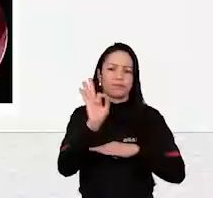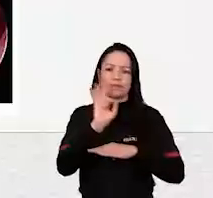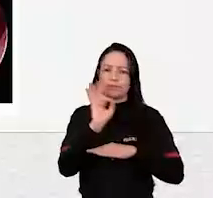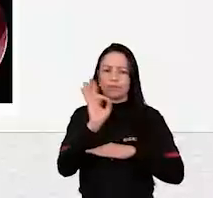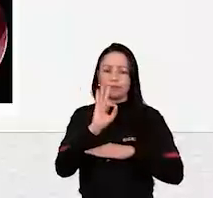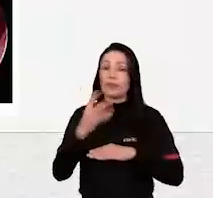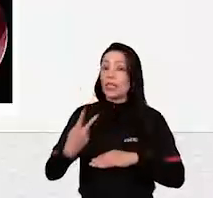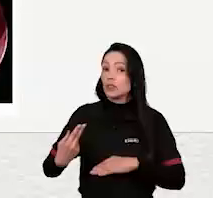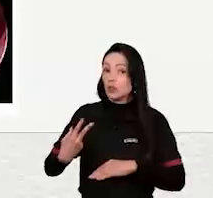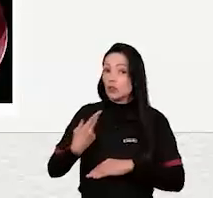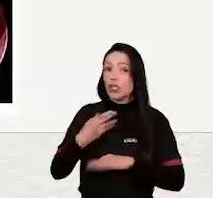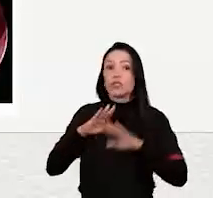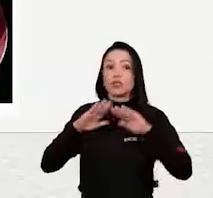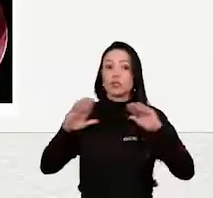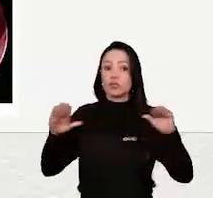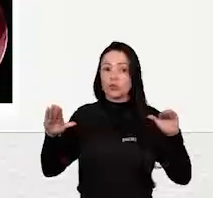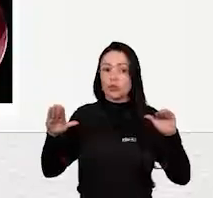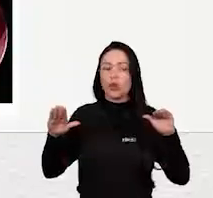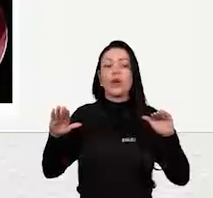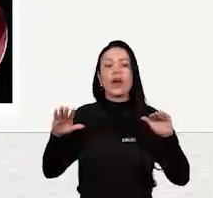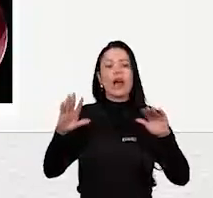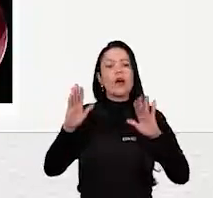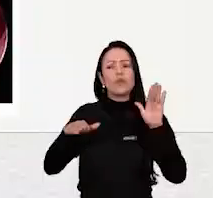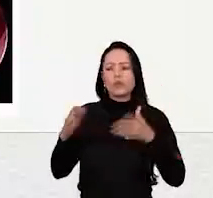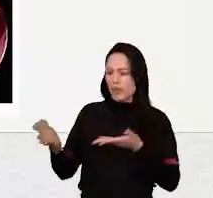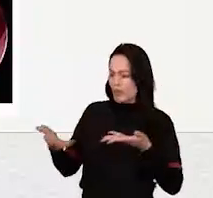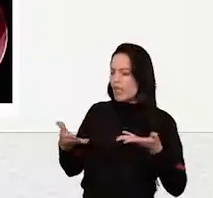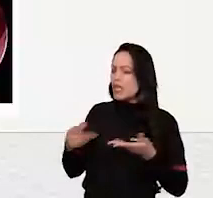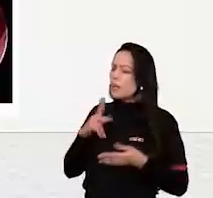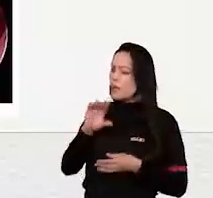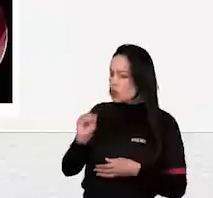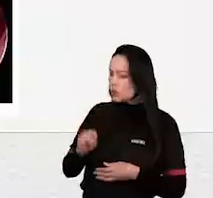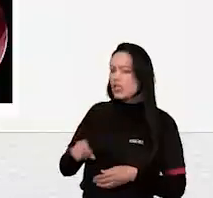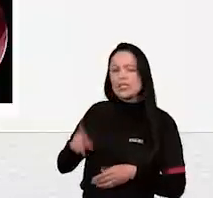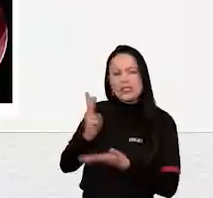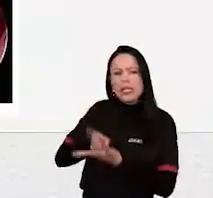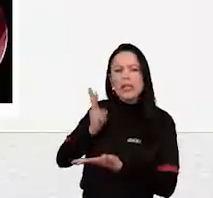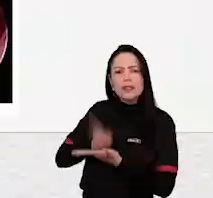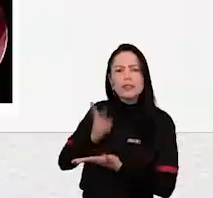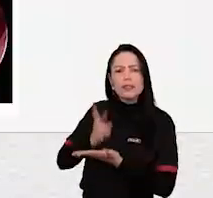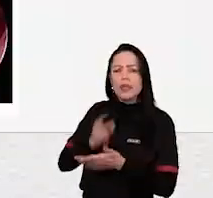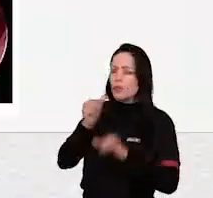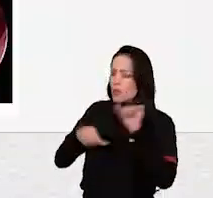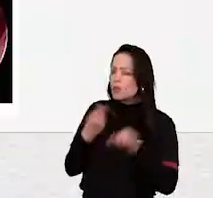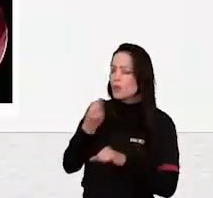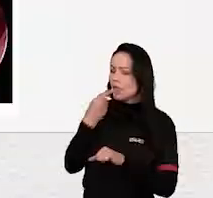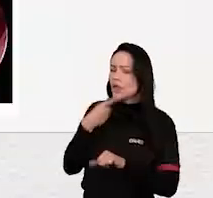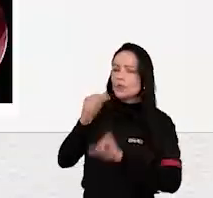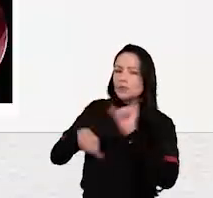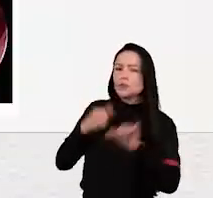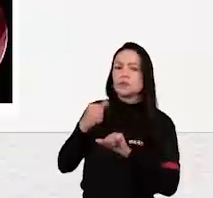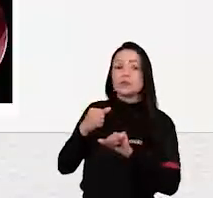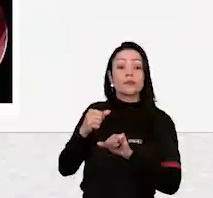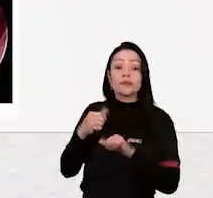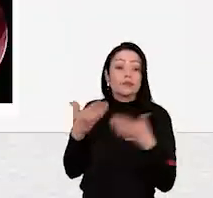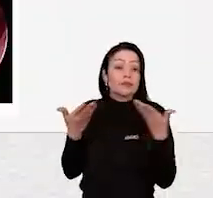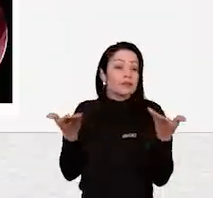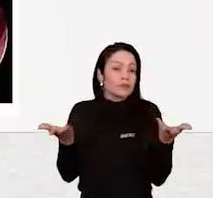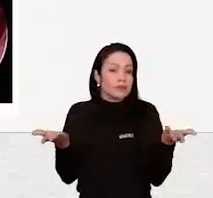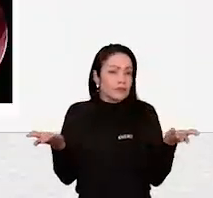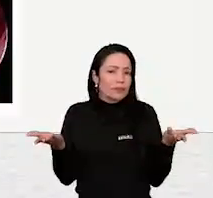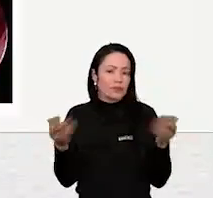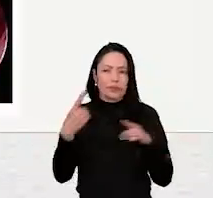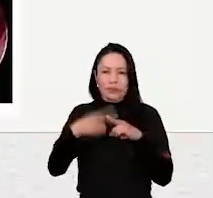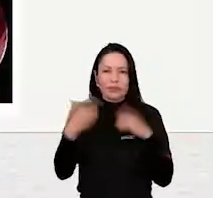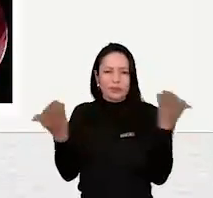tratamento é cirúrgico. E eram animais que chegavam porque assim, ele tem pulso, toda hora eu vou no veterinário, mudo o remédio, não acontece nada. E não vai acontecer,